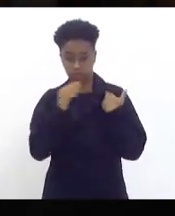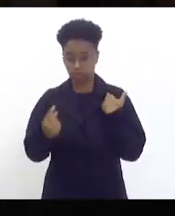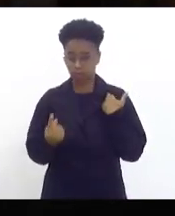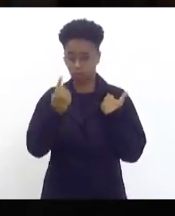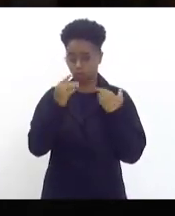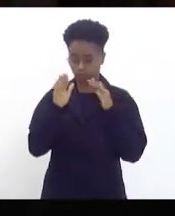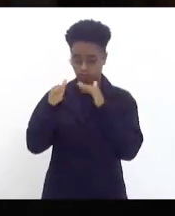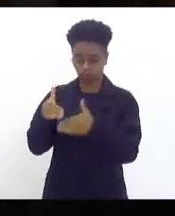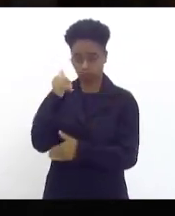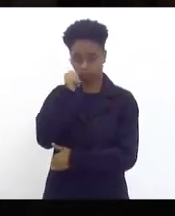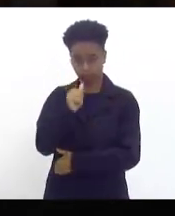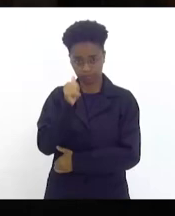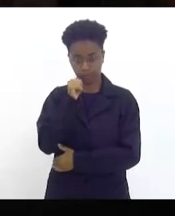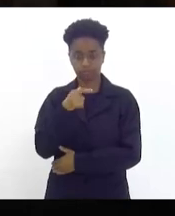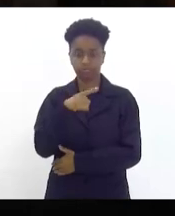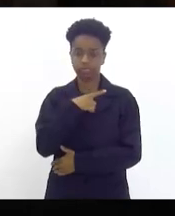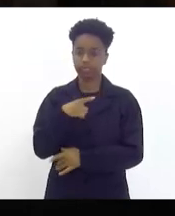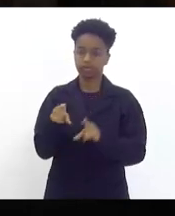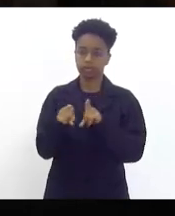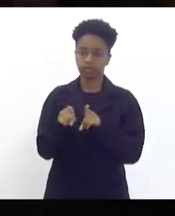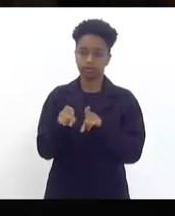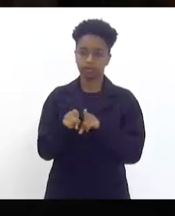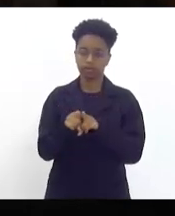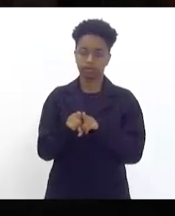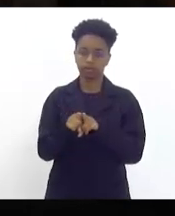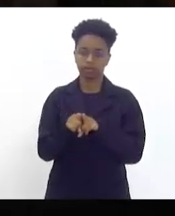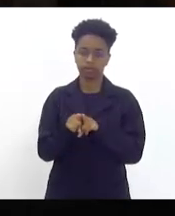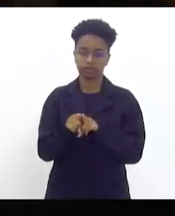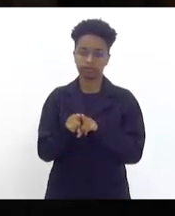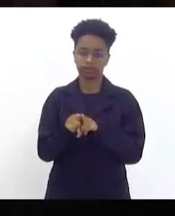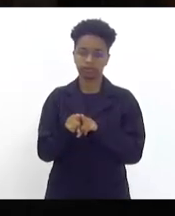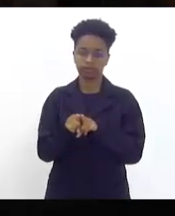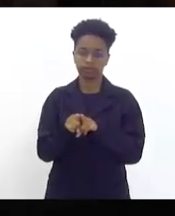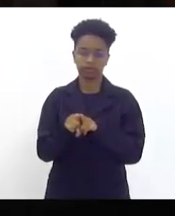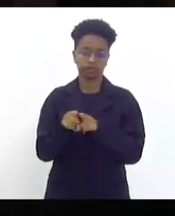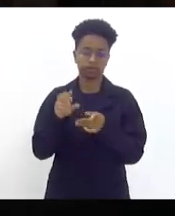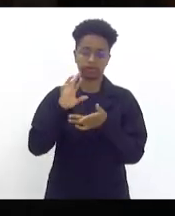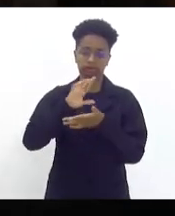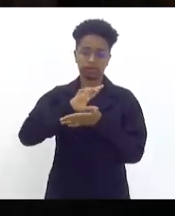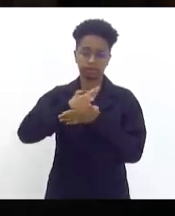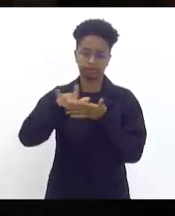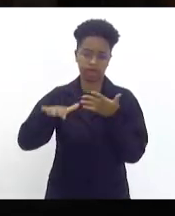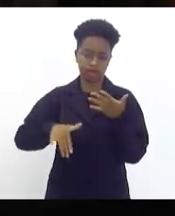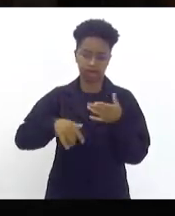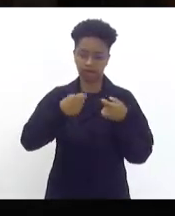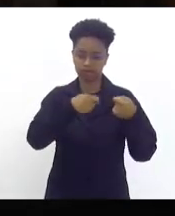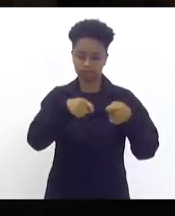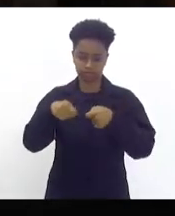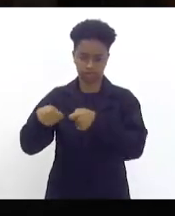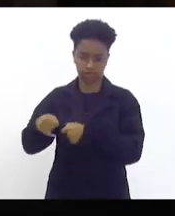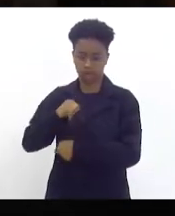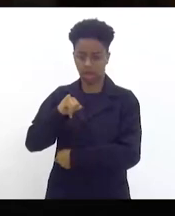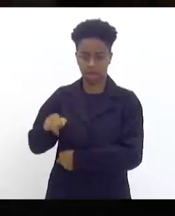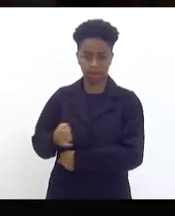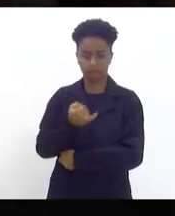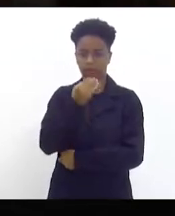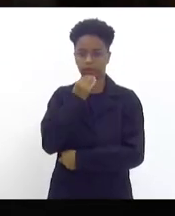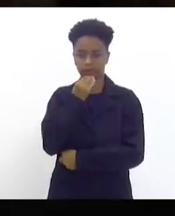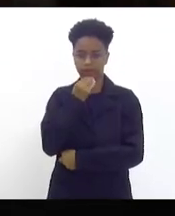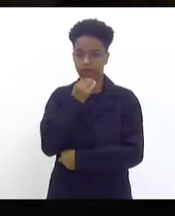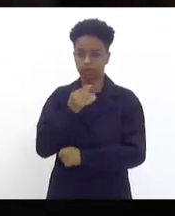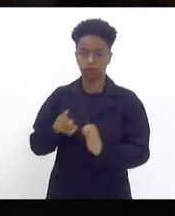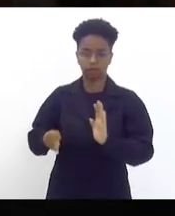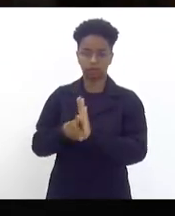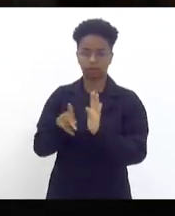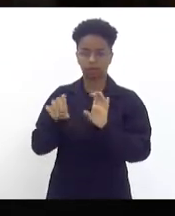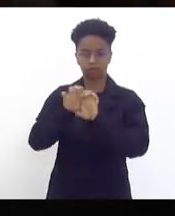que têm uma série de demandas que são aproveitadas pela própria